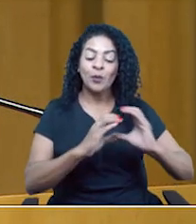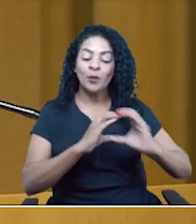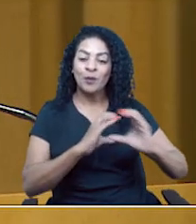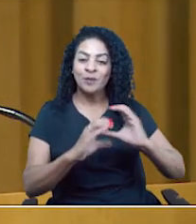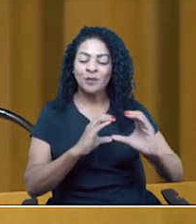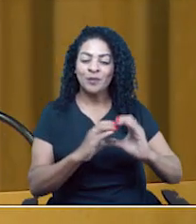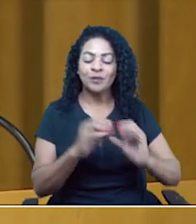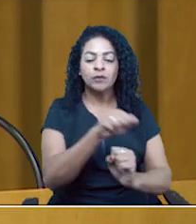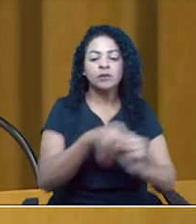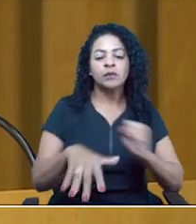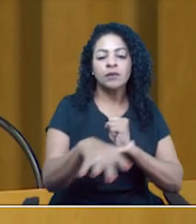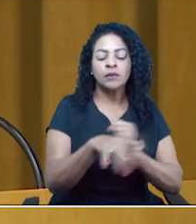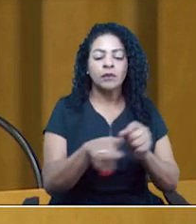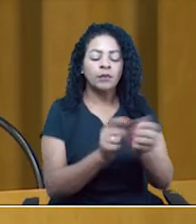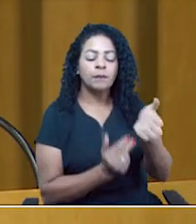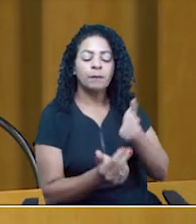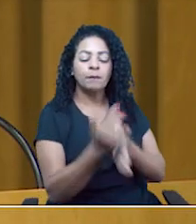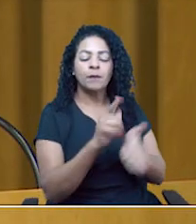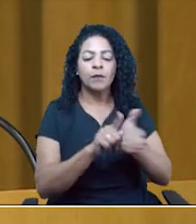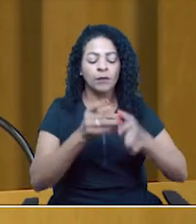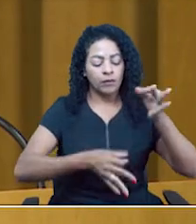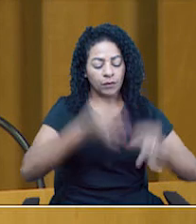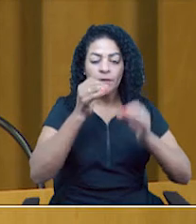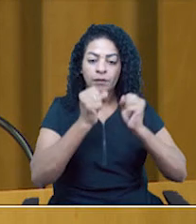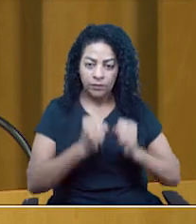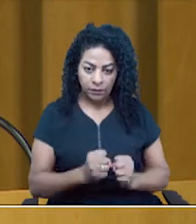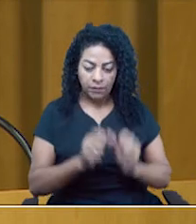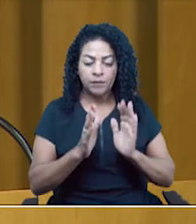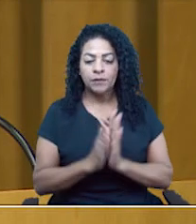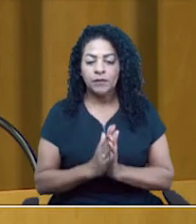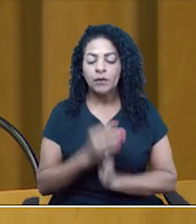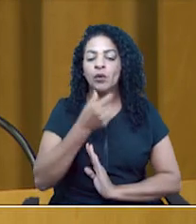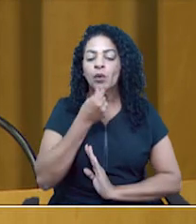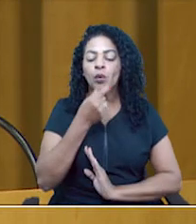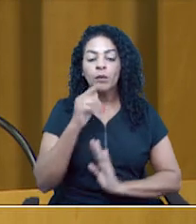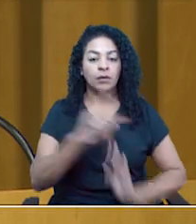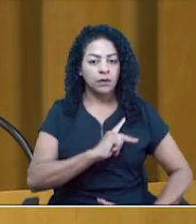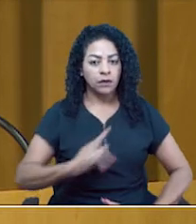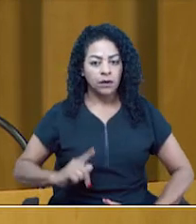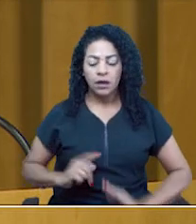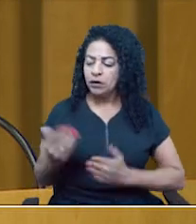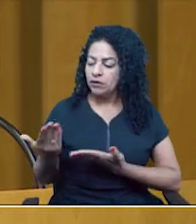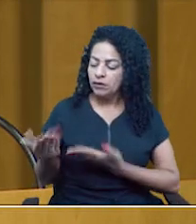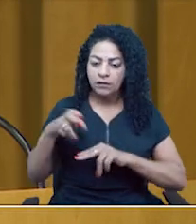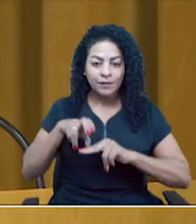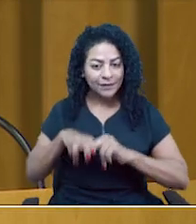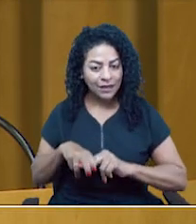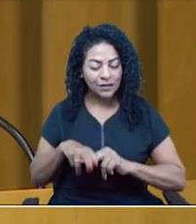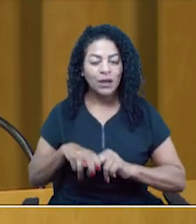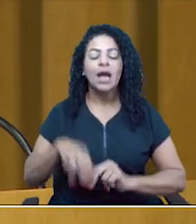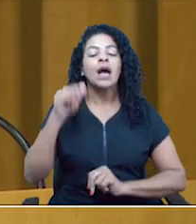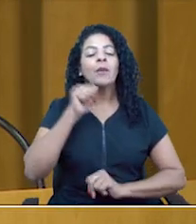Institucional do Poder Judiciário. Compõe a mesa como presidente, Sua Excelência, a senhora desembargadora